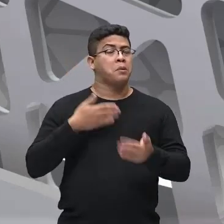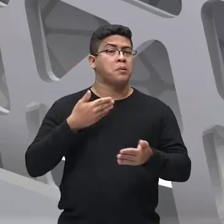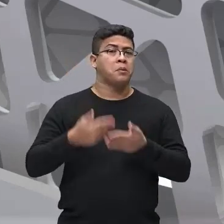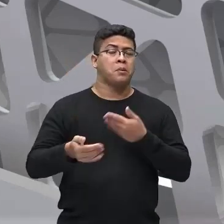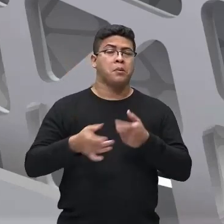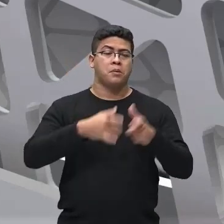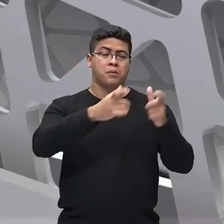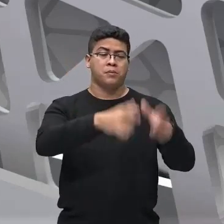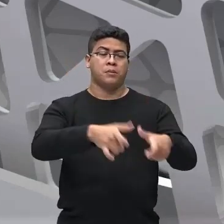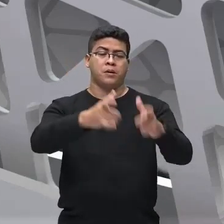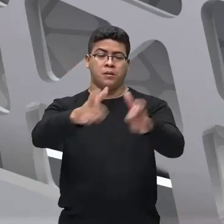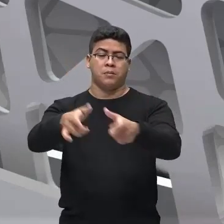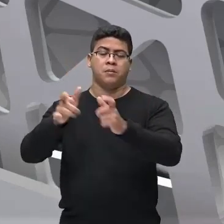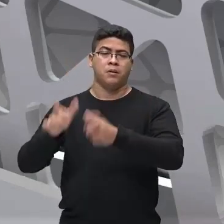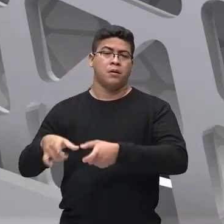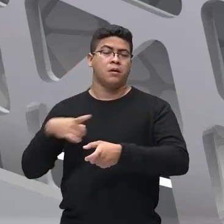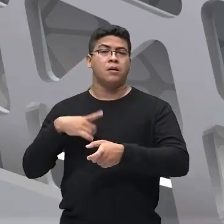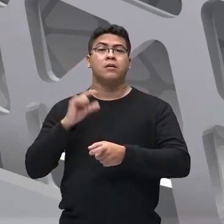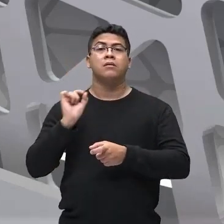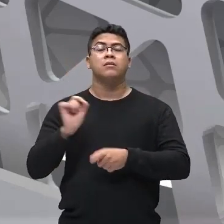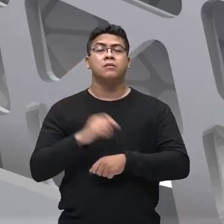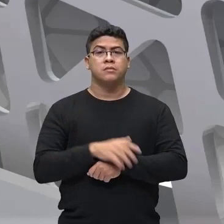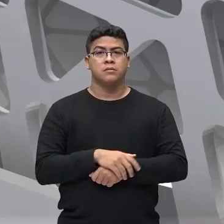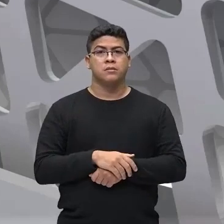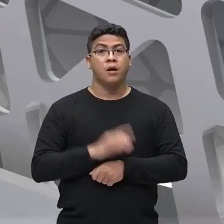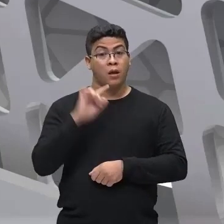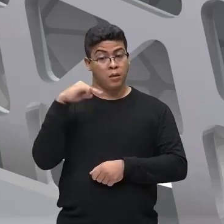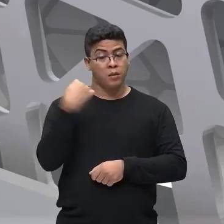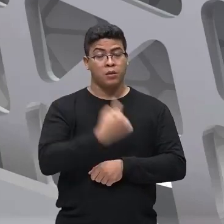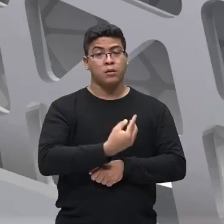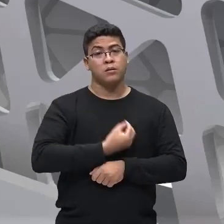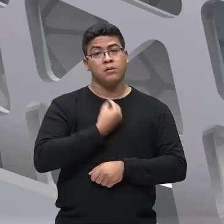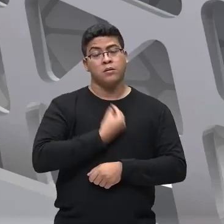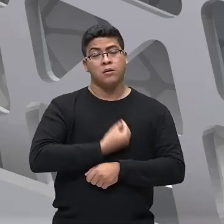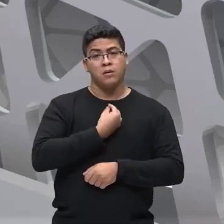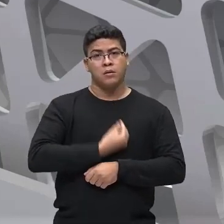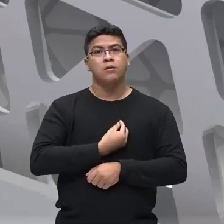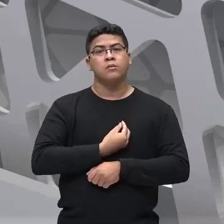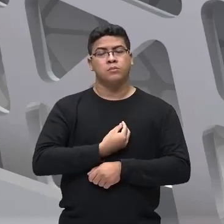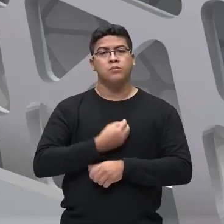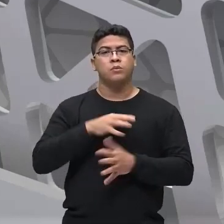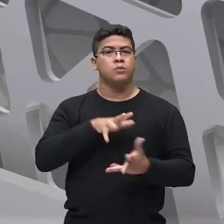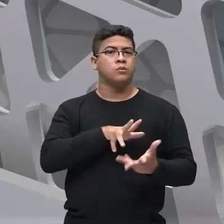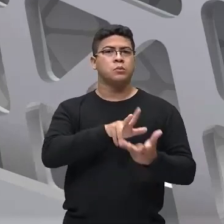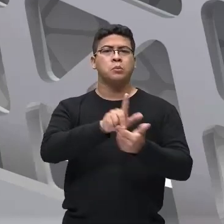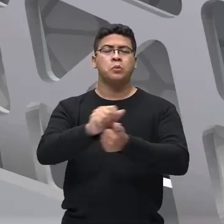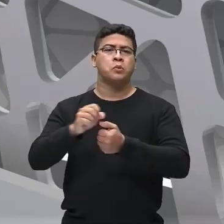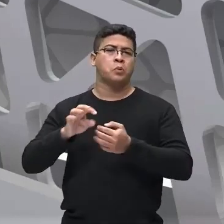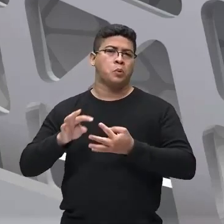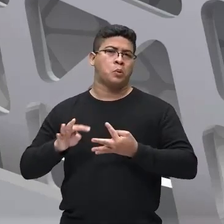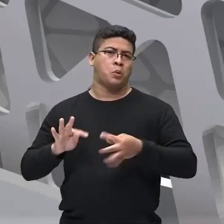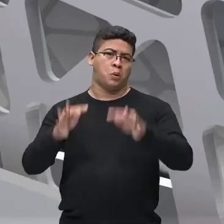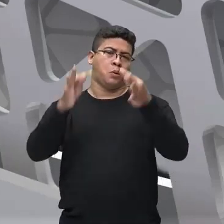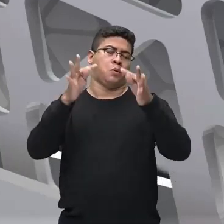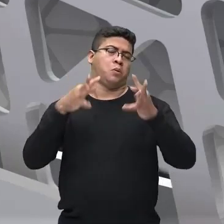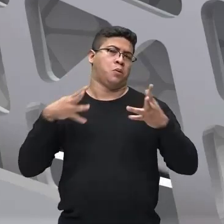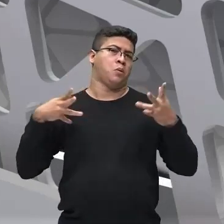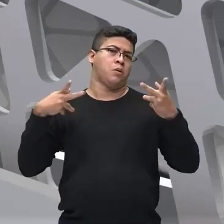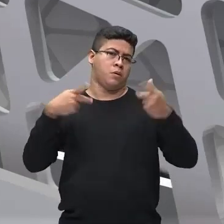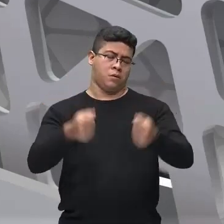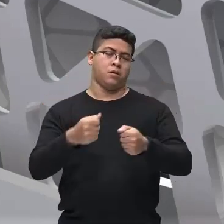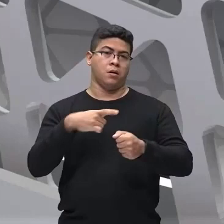a tradição religiosa, porque nós estamos vivendo um mundo moderno que nos puxa para